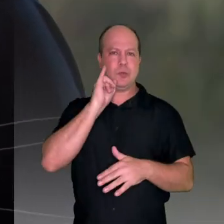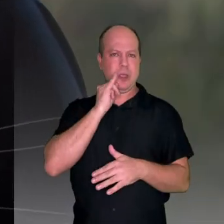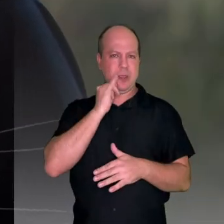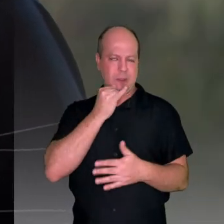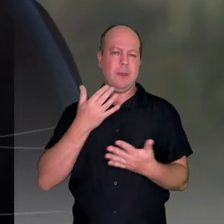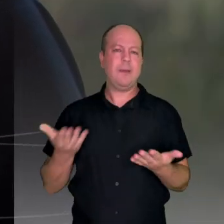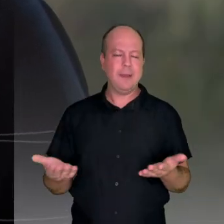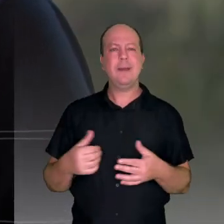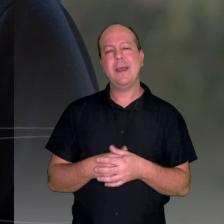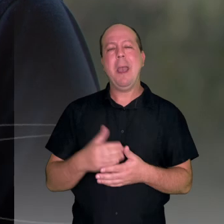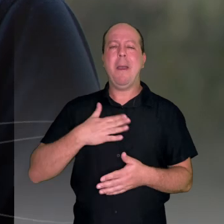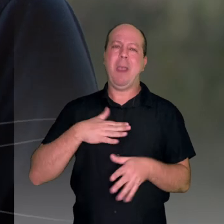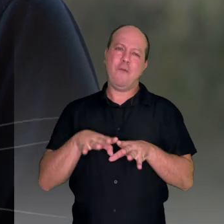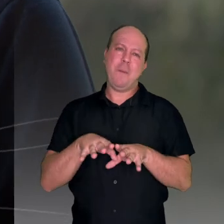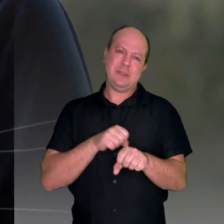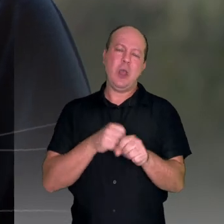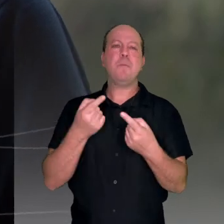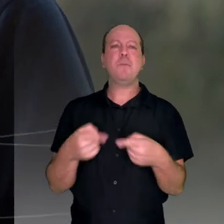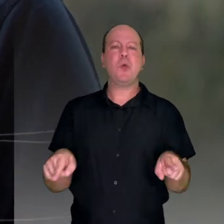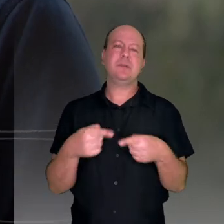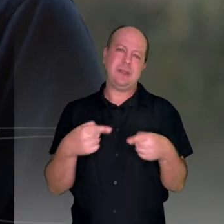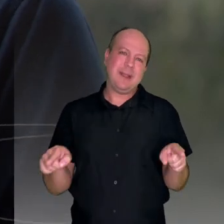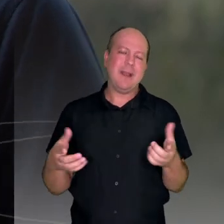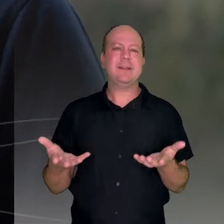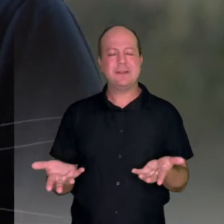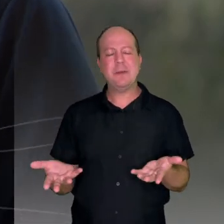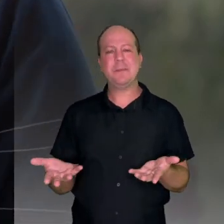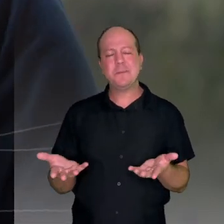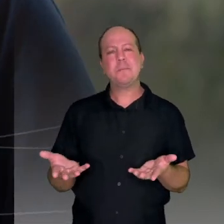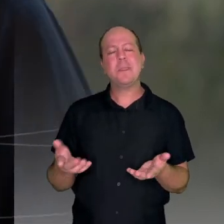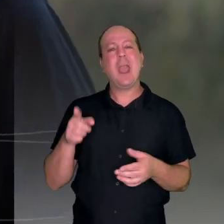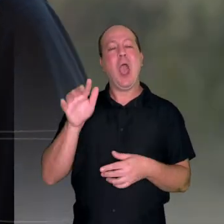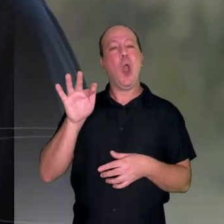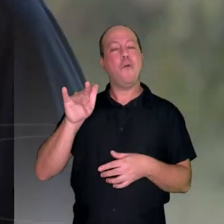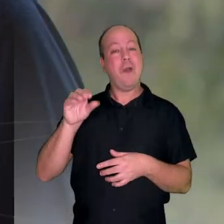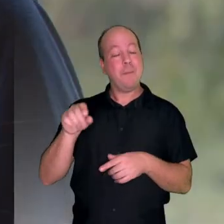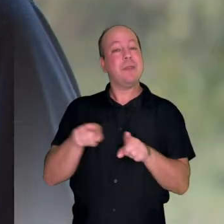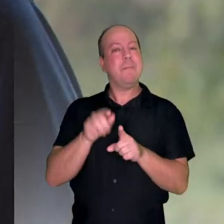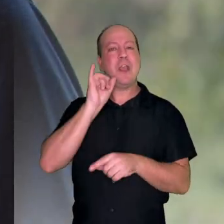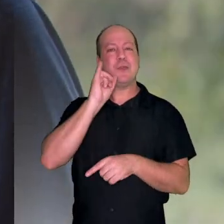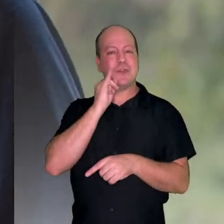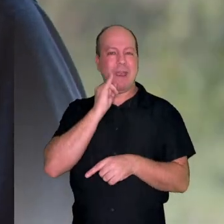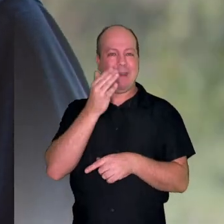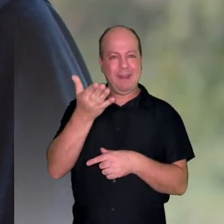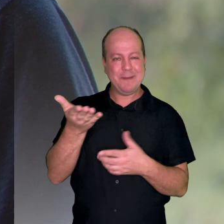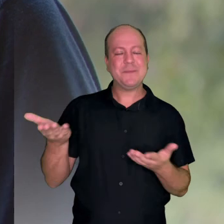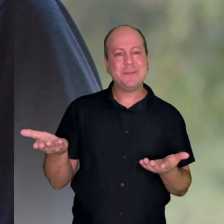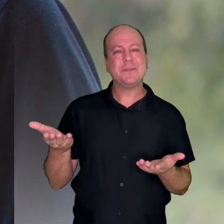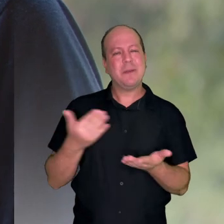cresci em Jundiaí. E a minha formação musical é toda de Jundiaí. E o Fábio é de Jundiaí